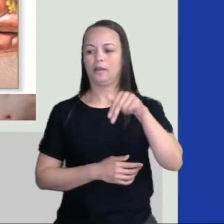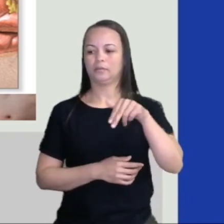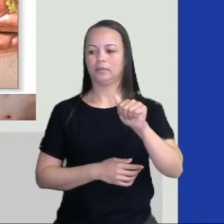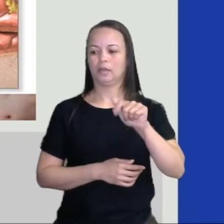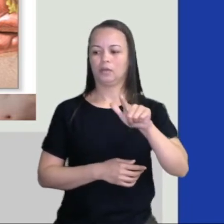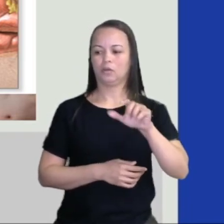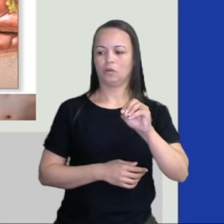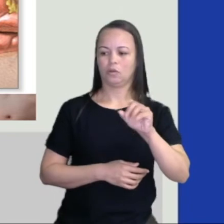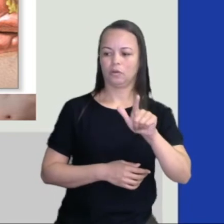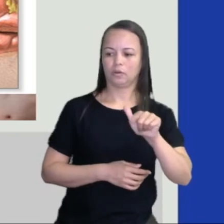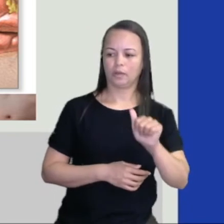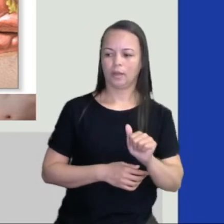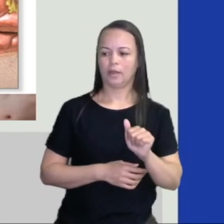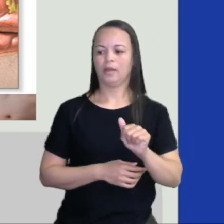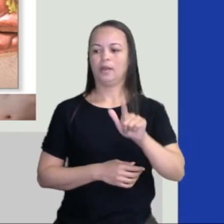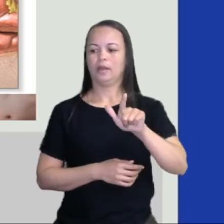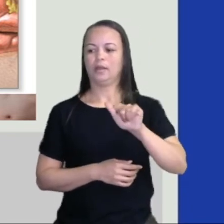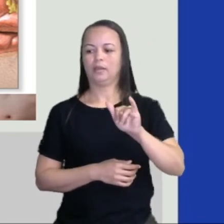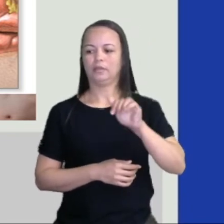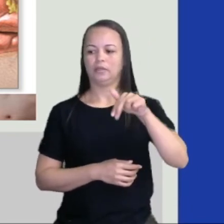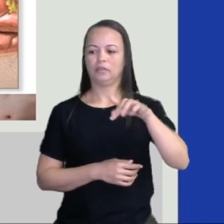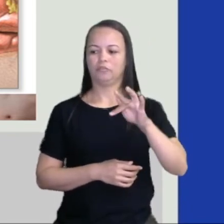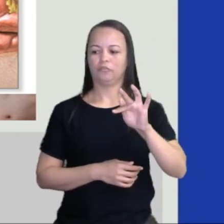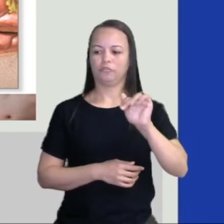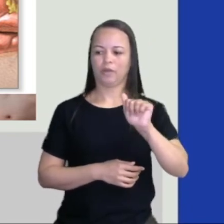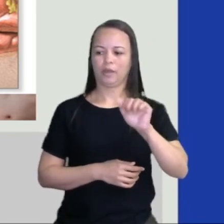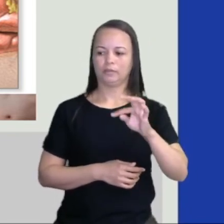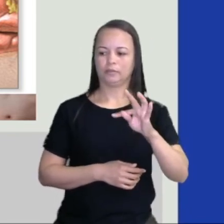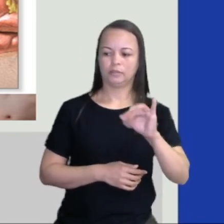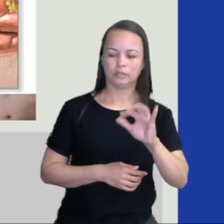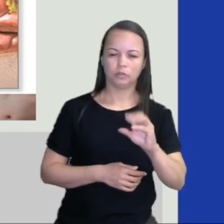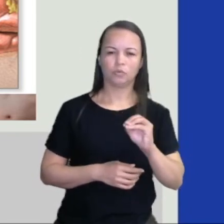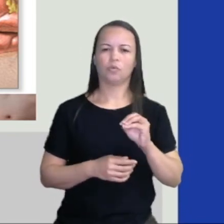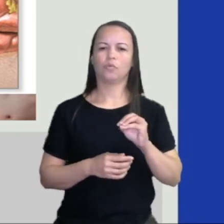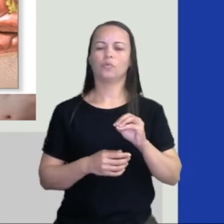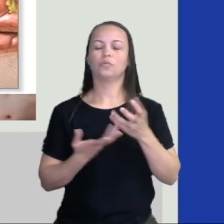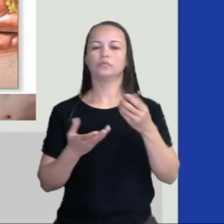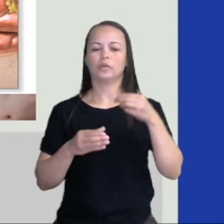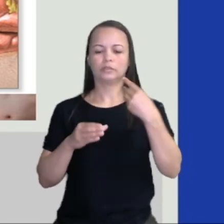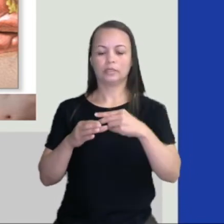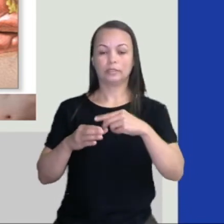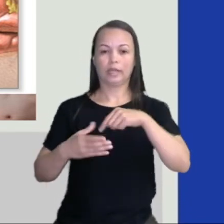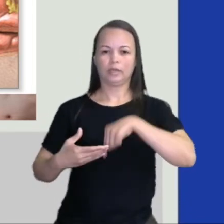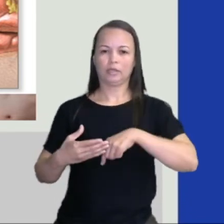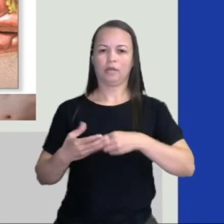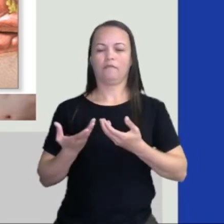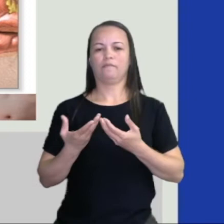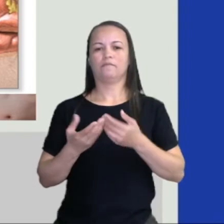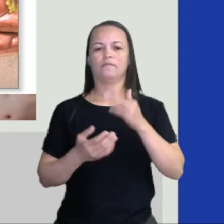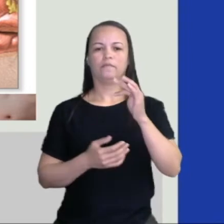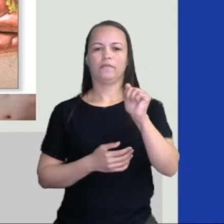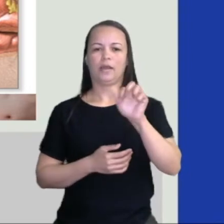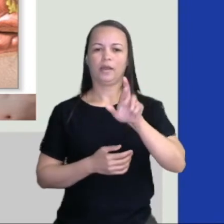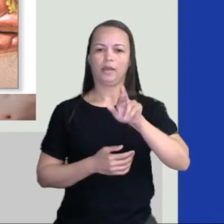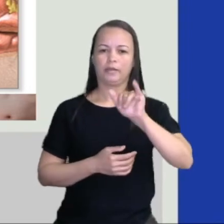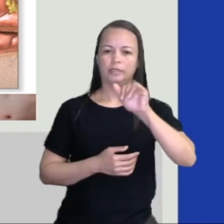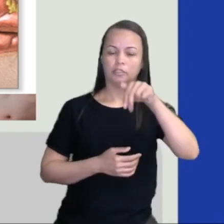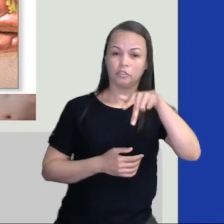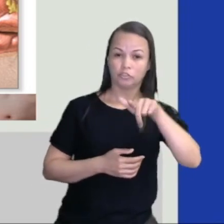é o tecido linfático existente na parte interna da faringe e já foi chamada de tonsila